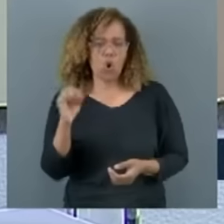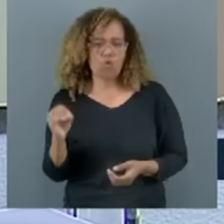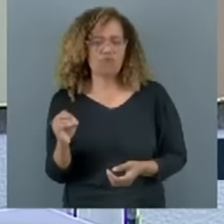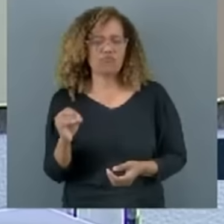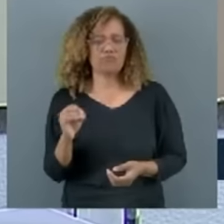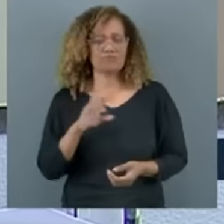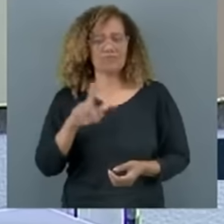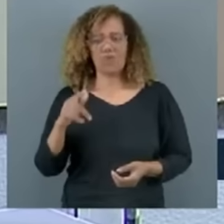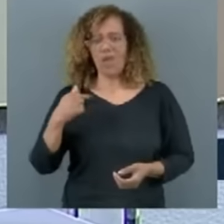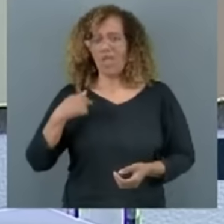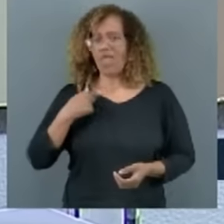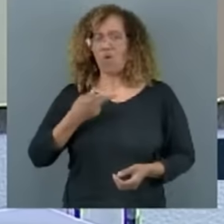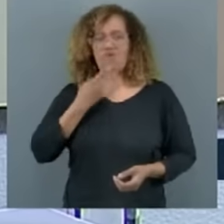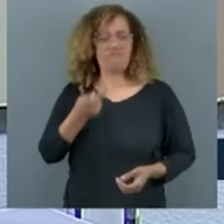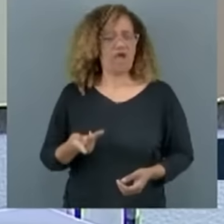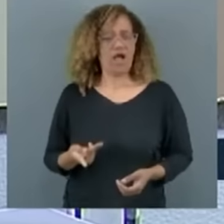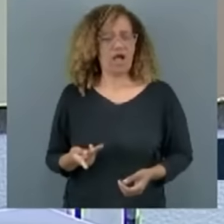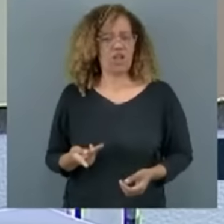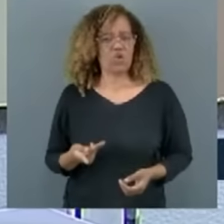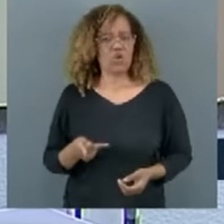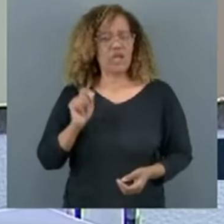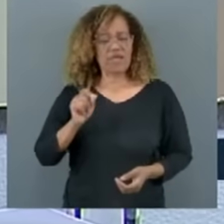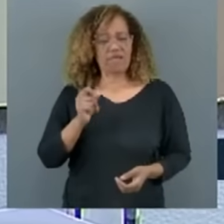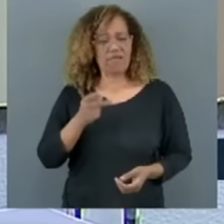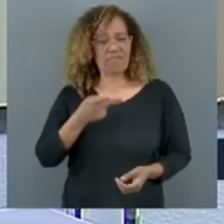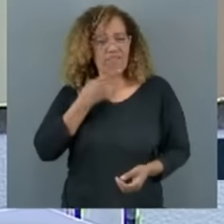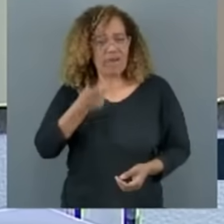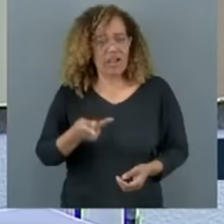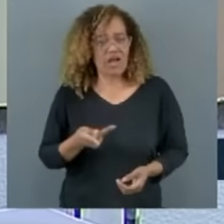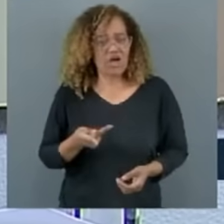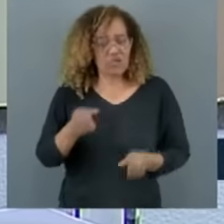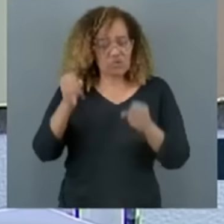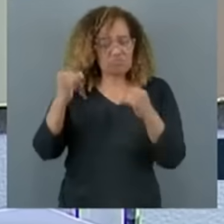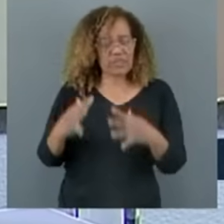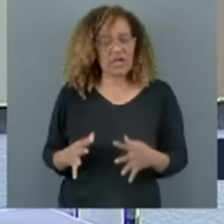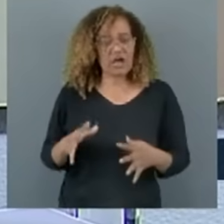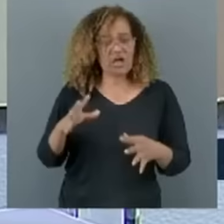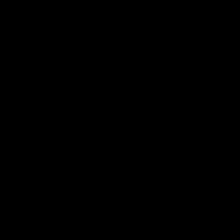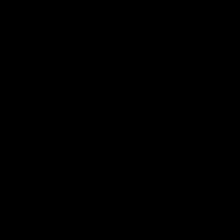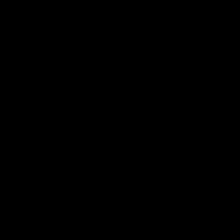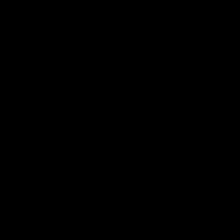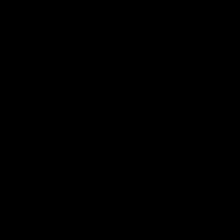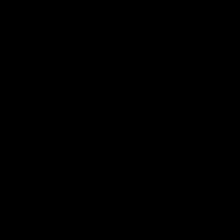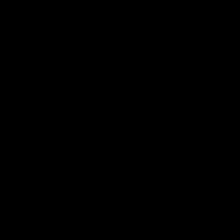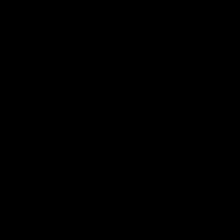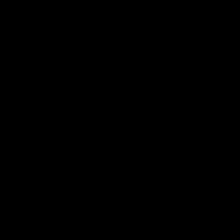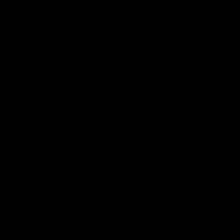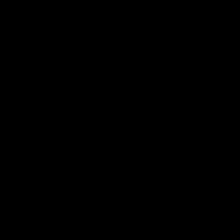sou eu que estou dizendo. Quem está dizendo isso é o Tribunal de Contas.